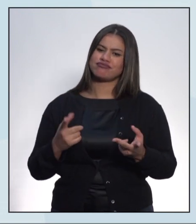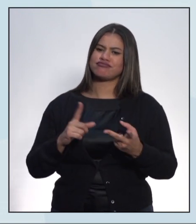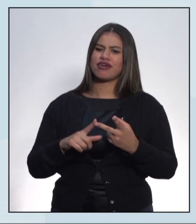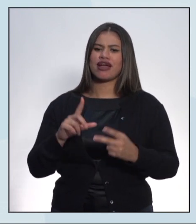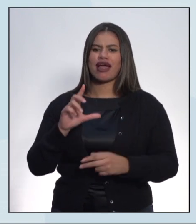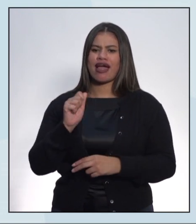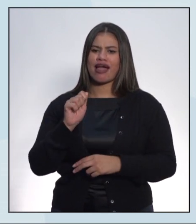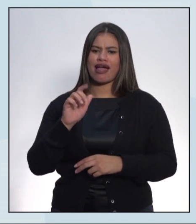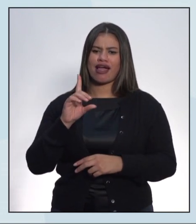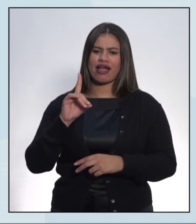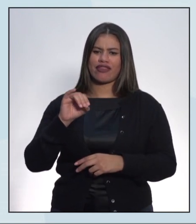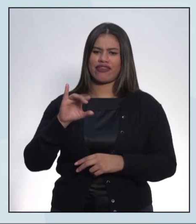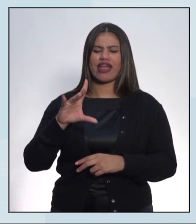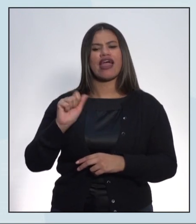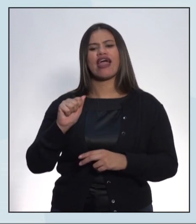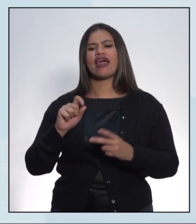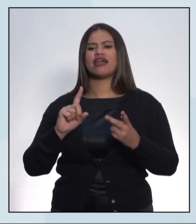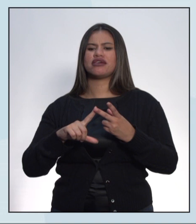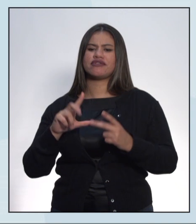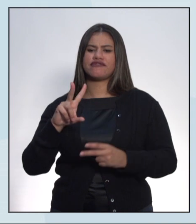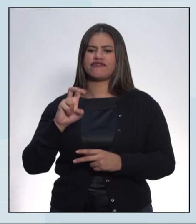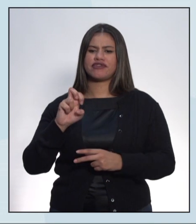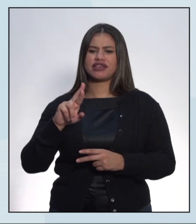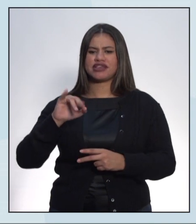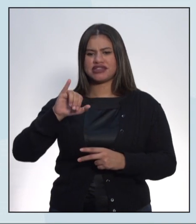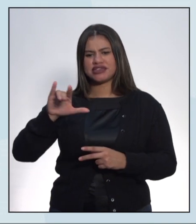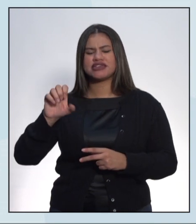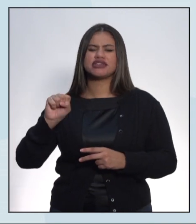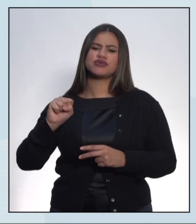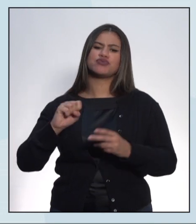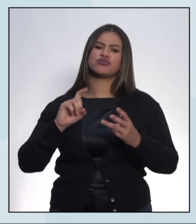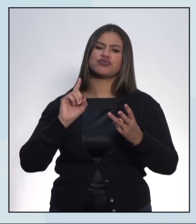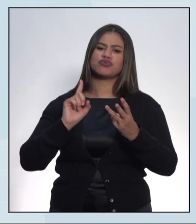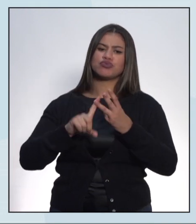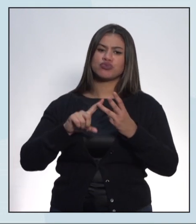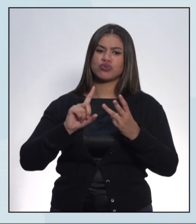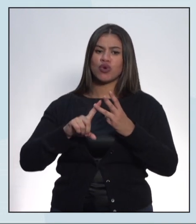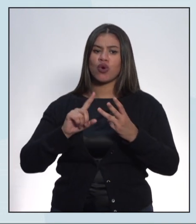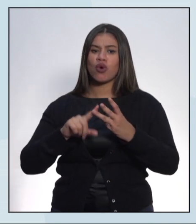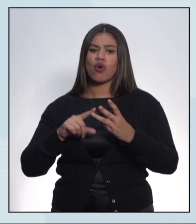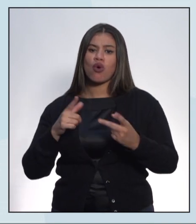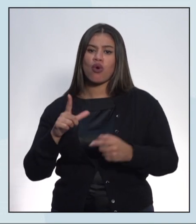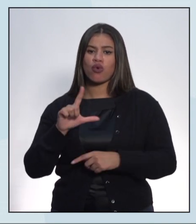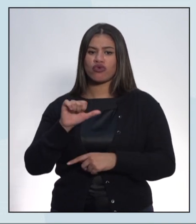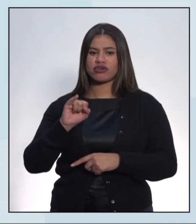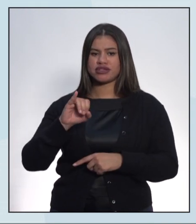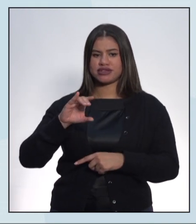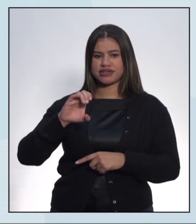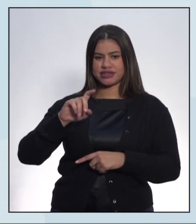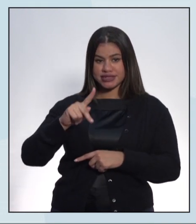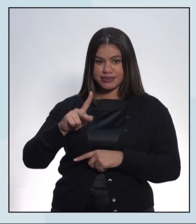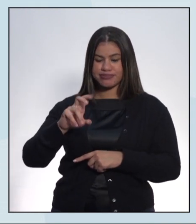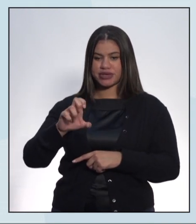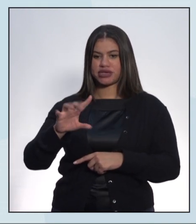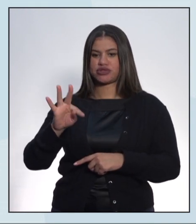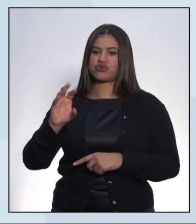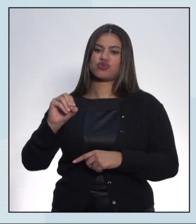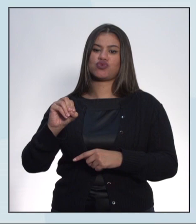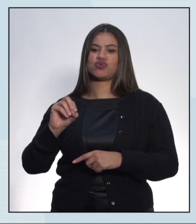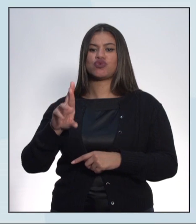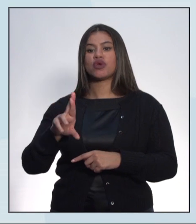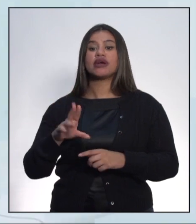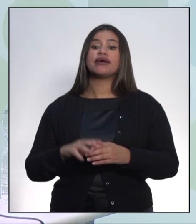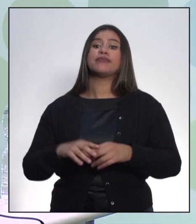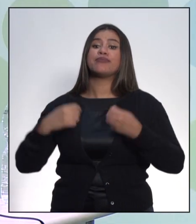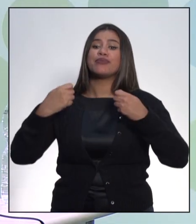da Clarice Lispector, né? Compartilhe a sua história. Não se esqueça de indicar o título e o nome do autor que